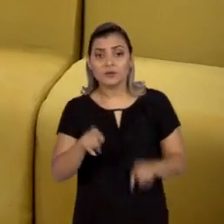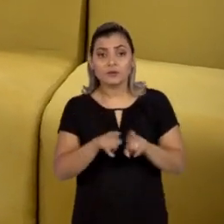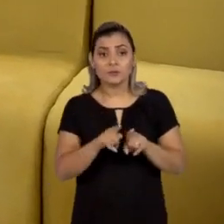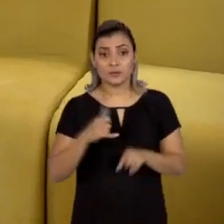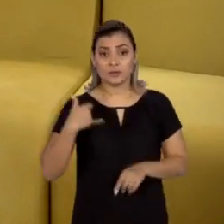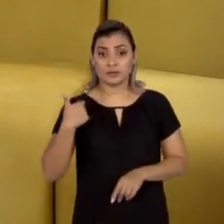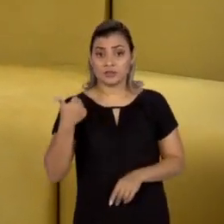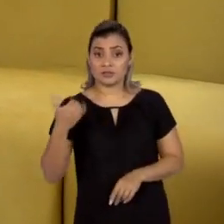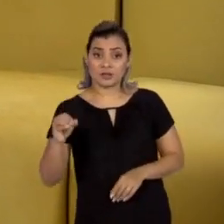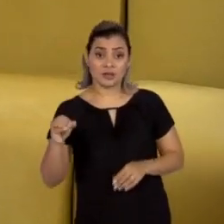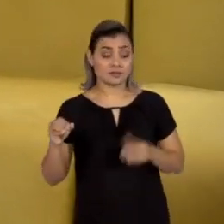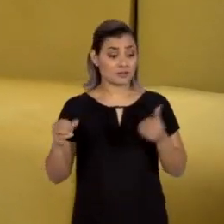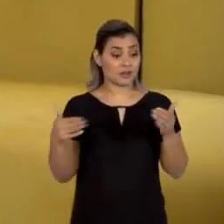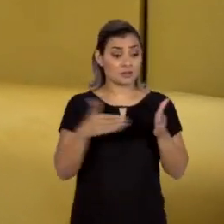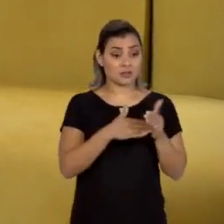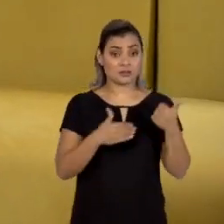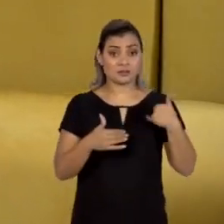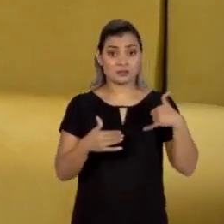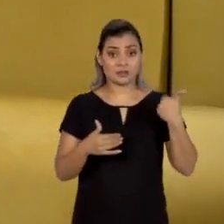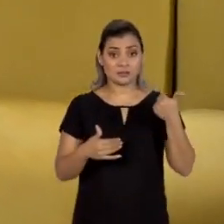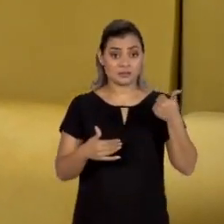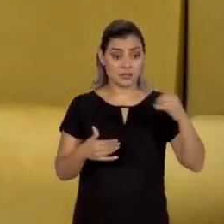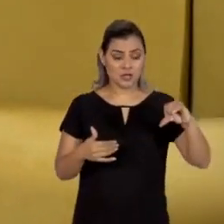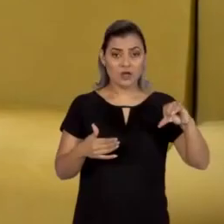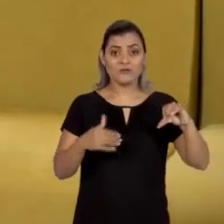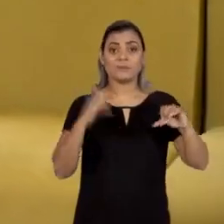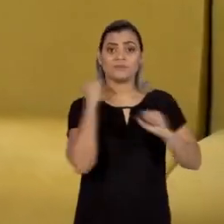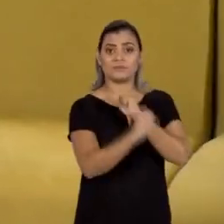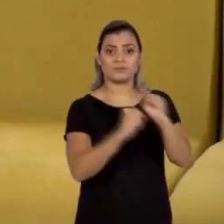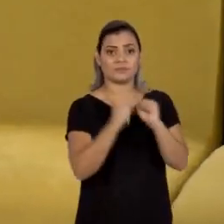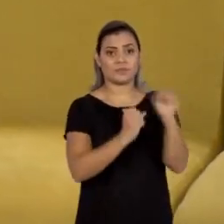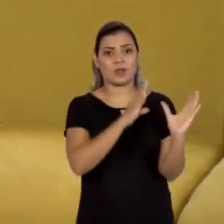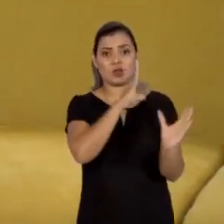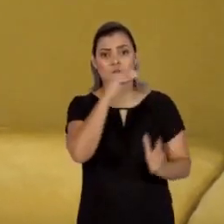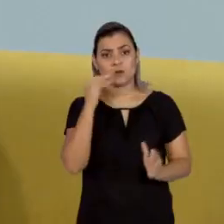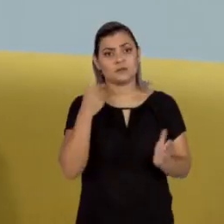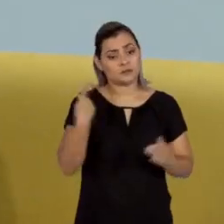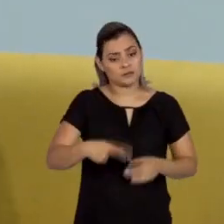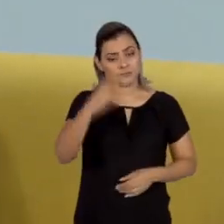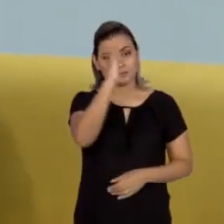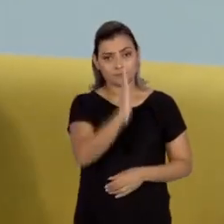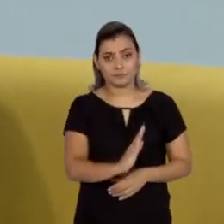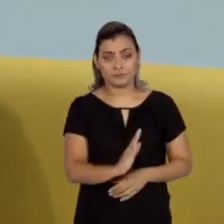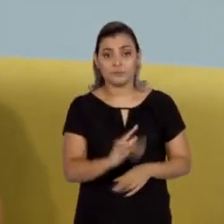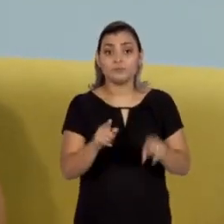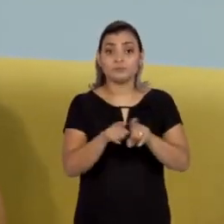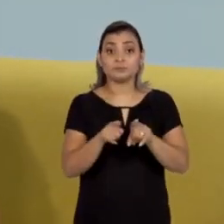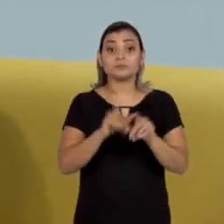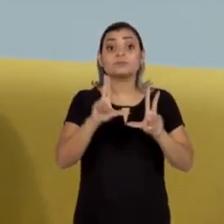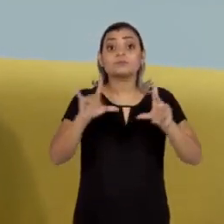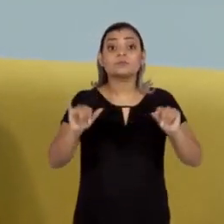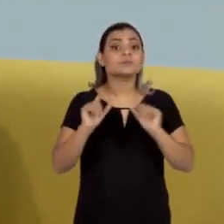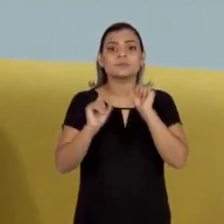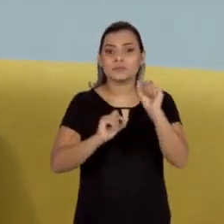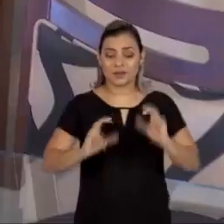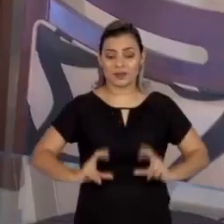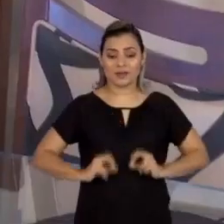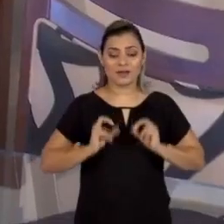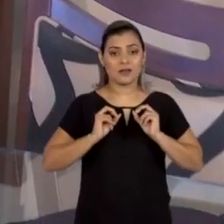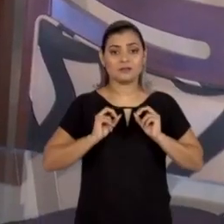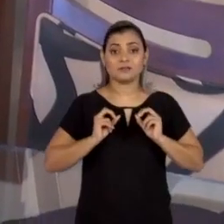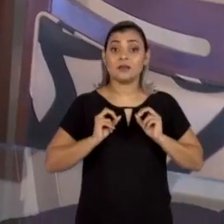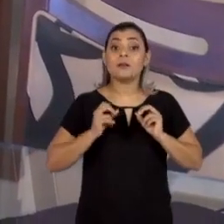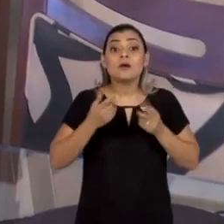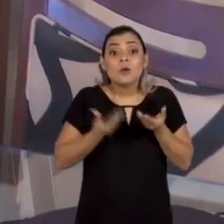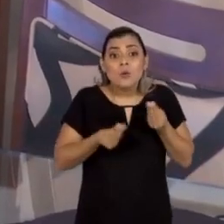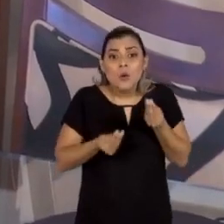a 19 anos são assassinados diariamente no Brasil. No Dia Nacional de Combate ao Câncer, exemplos